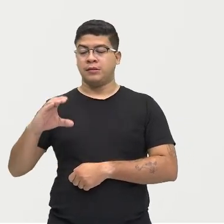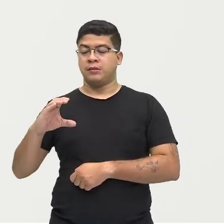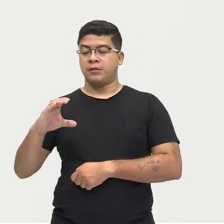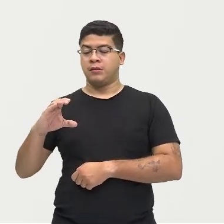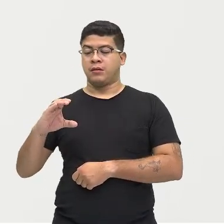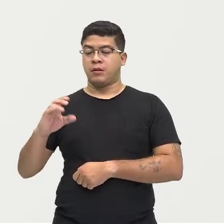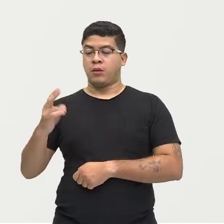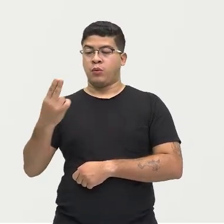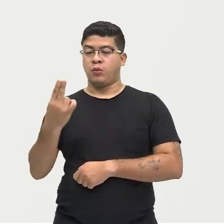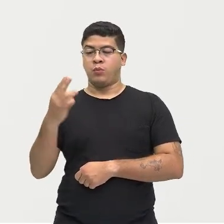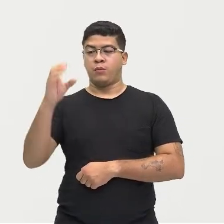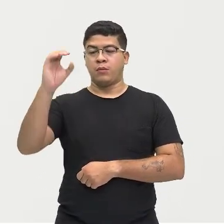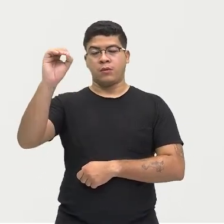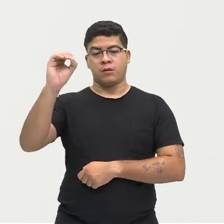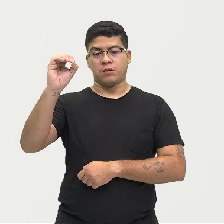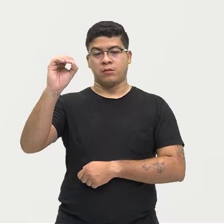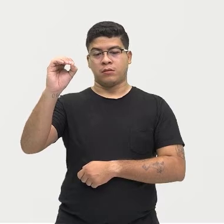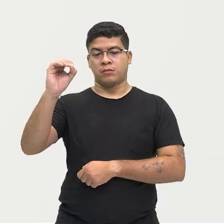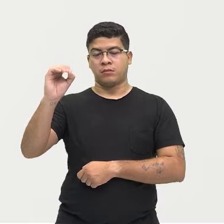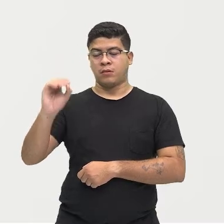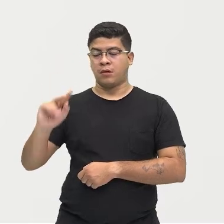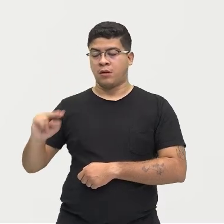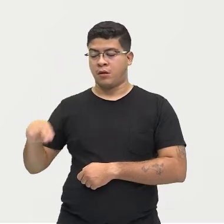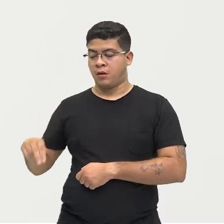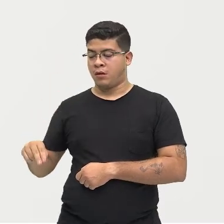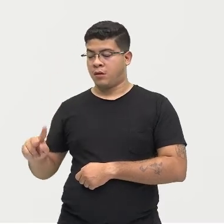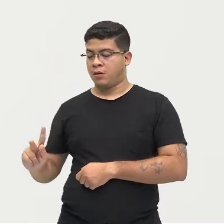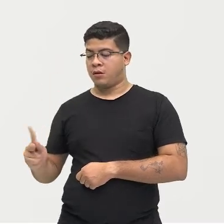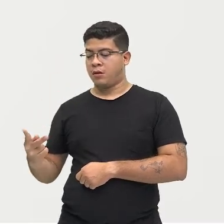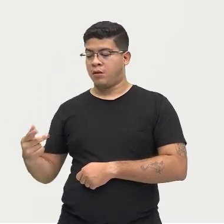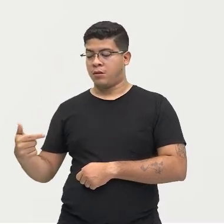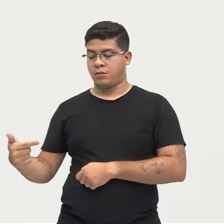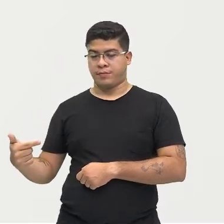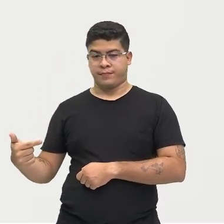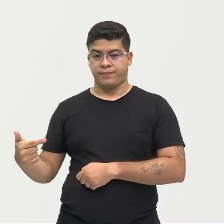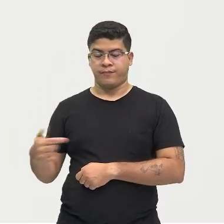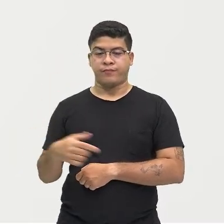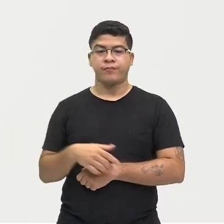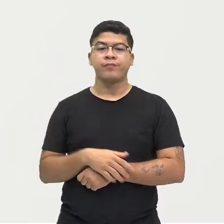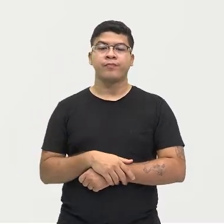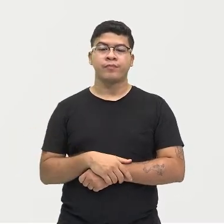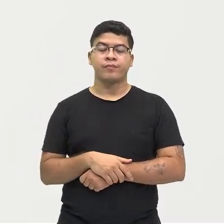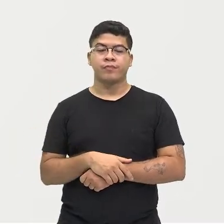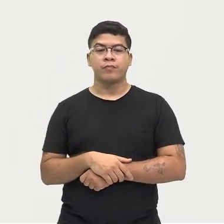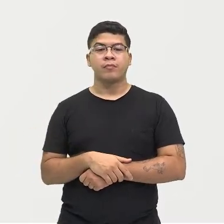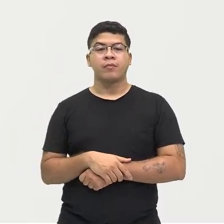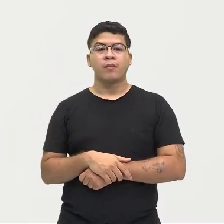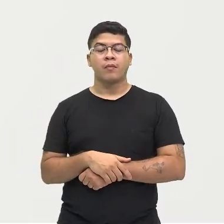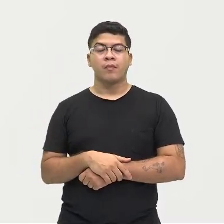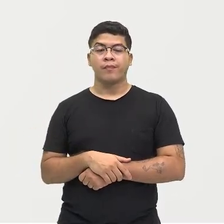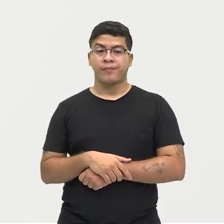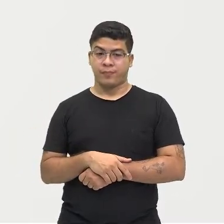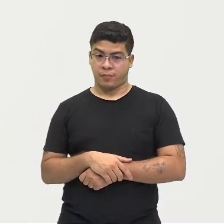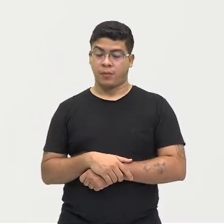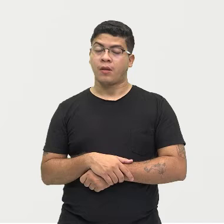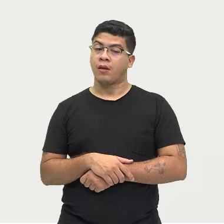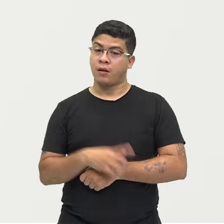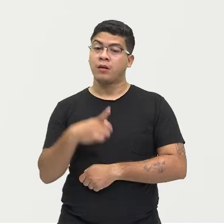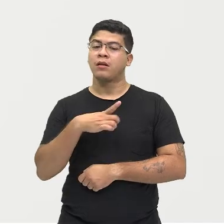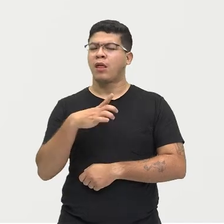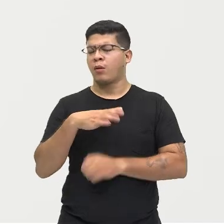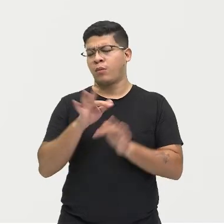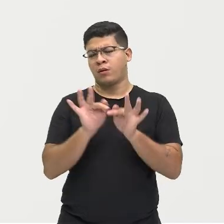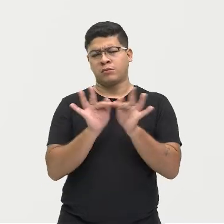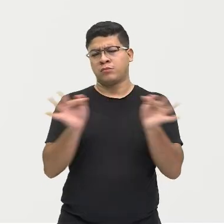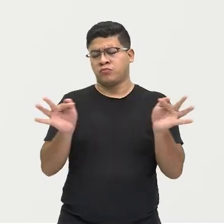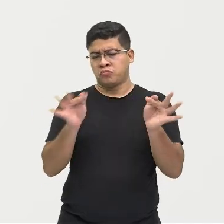C-ONH2. Tudo isso representa a amida, certo? E a classificação? Pode ser uma amida simples, que o resto da cadeia